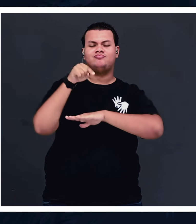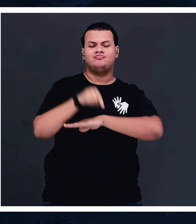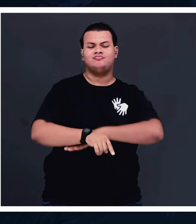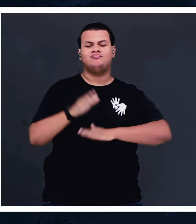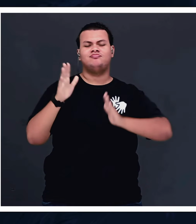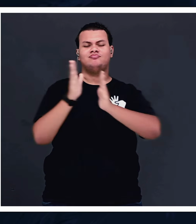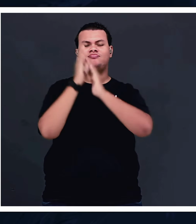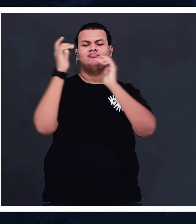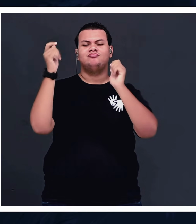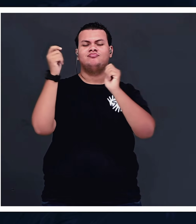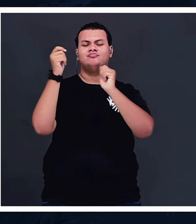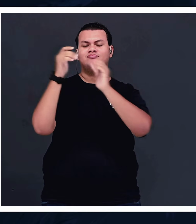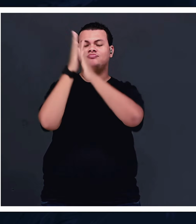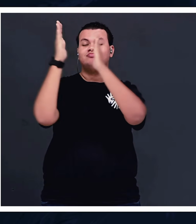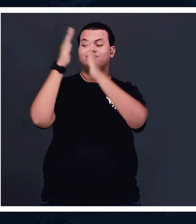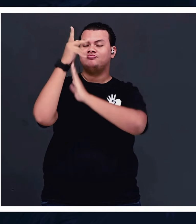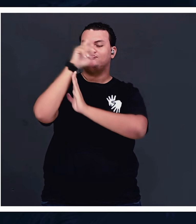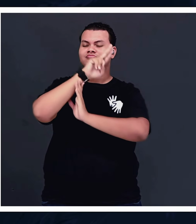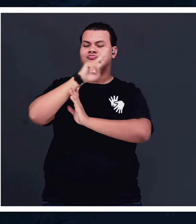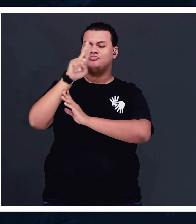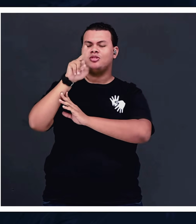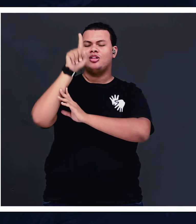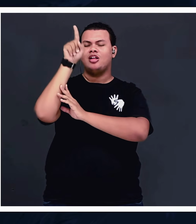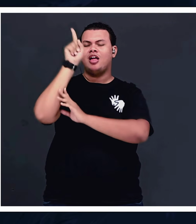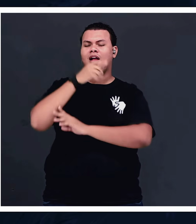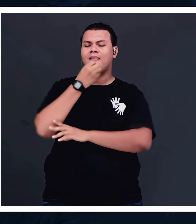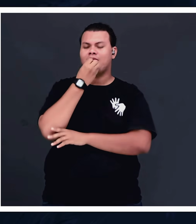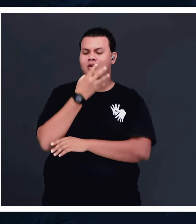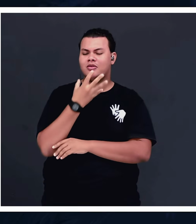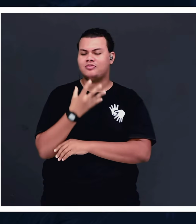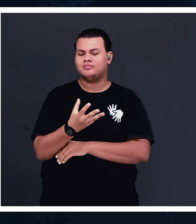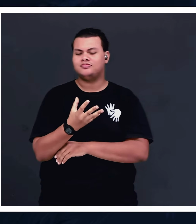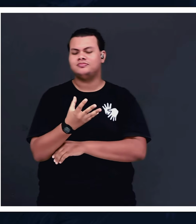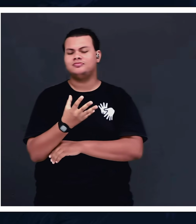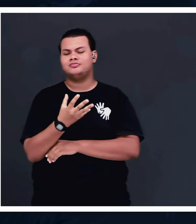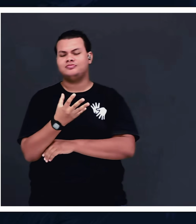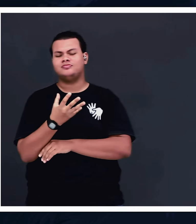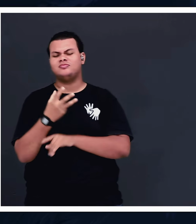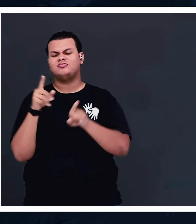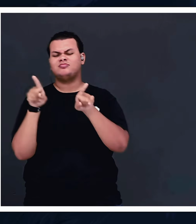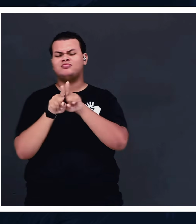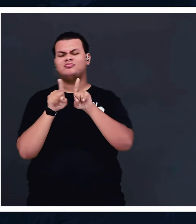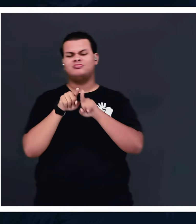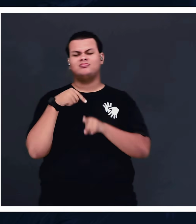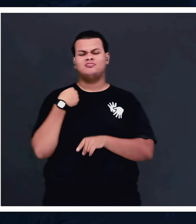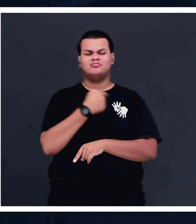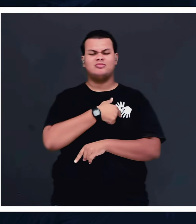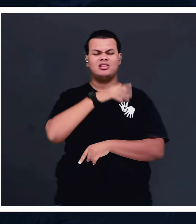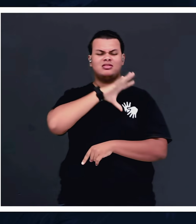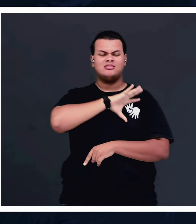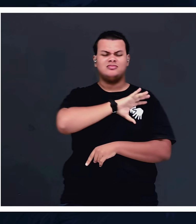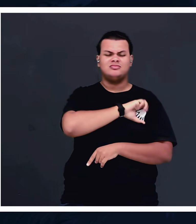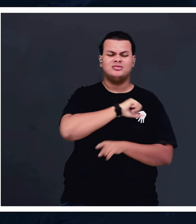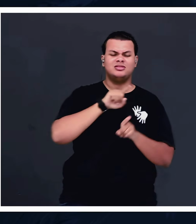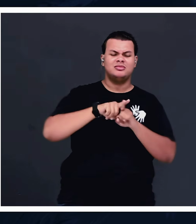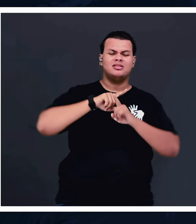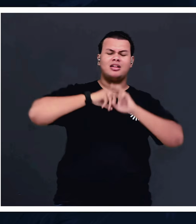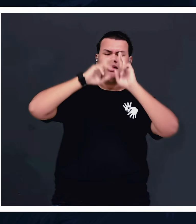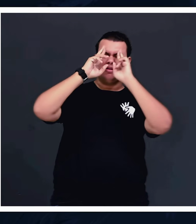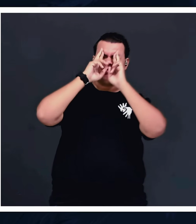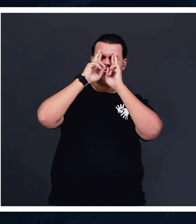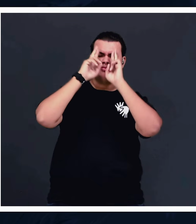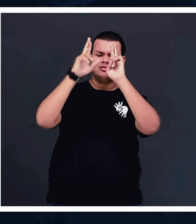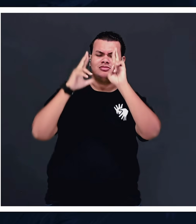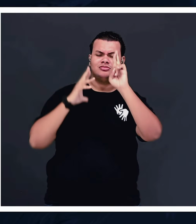meu Deus, com o nosso melhor, com todo o nosso amor, com todo o nosso respeito, com